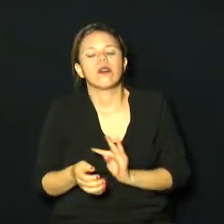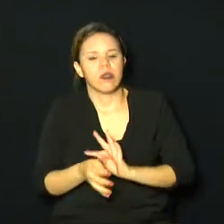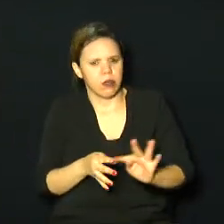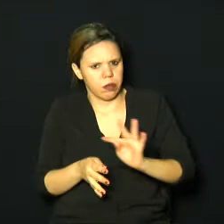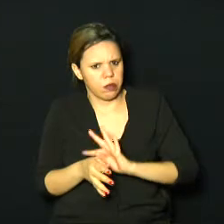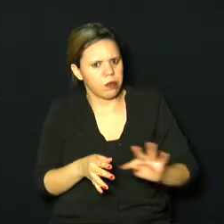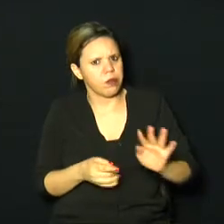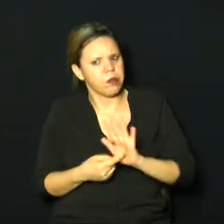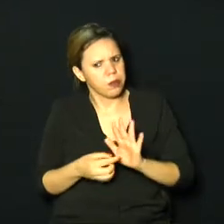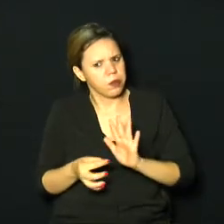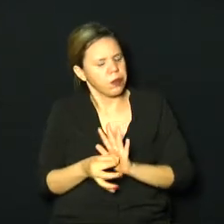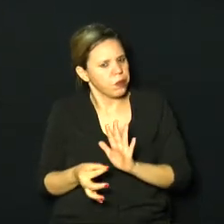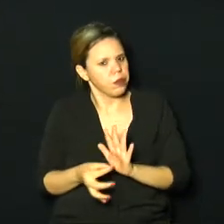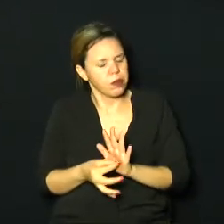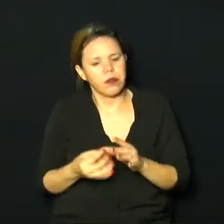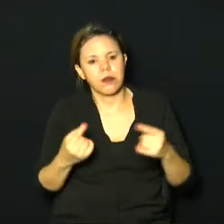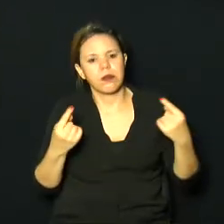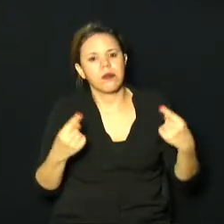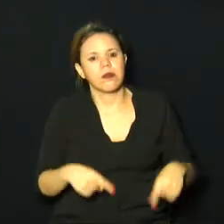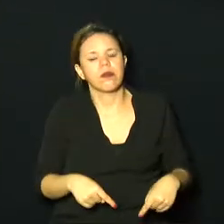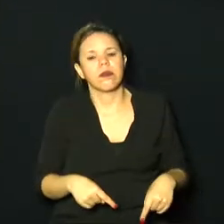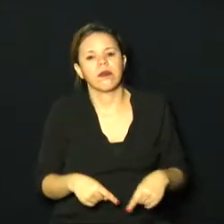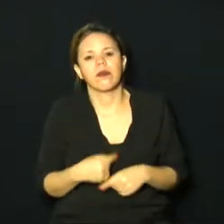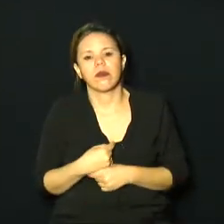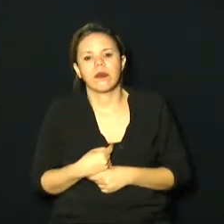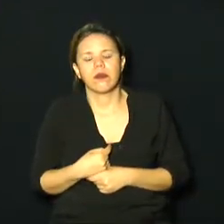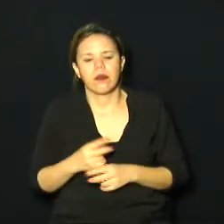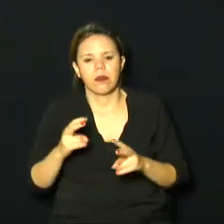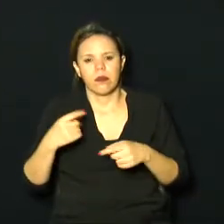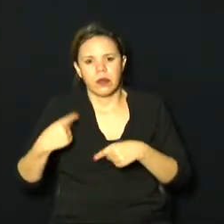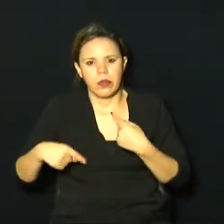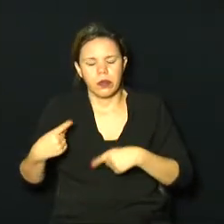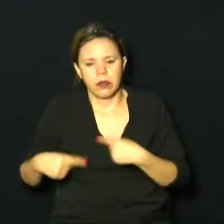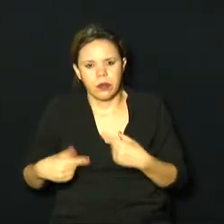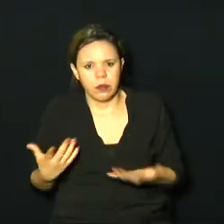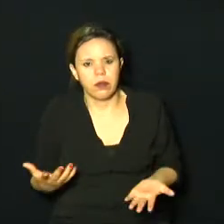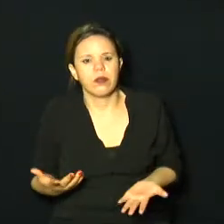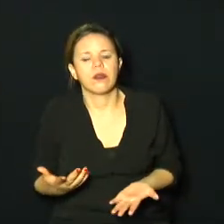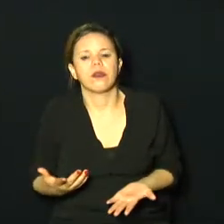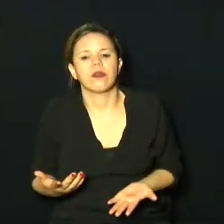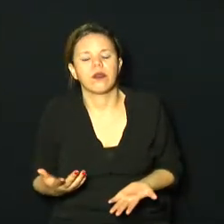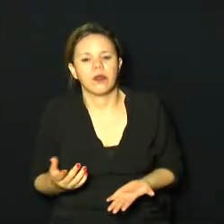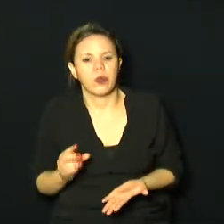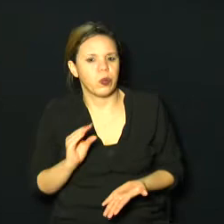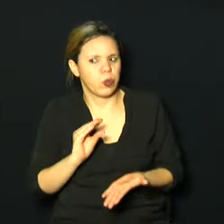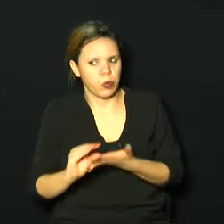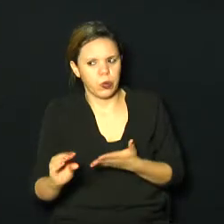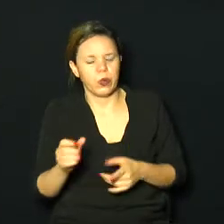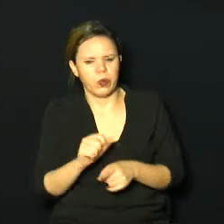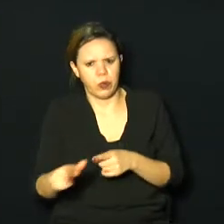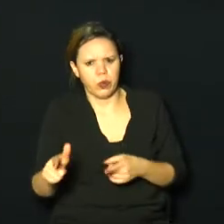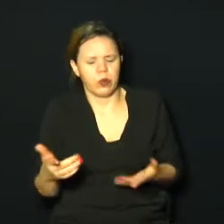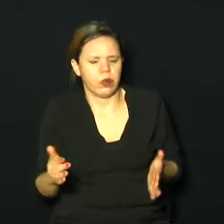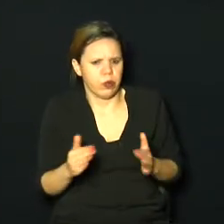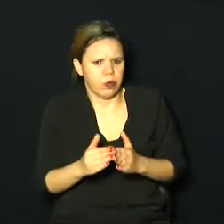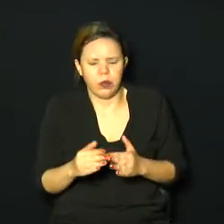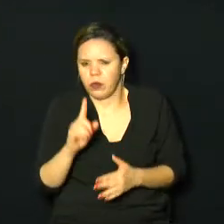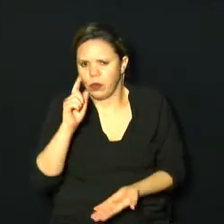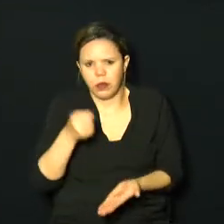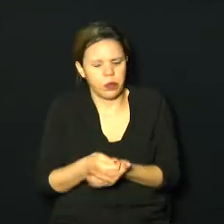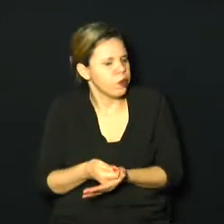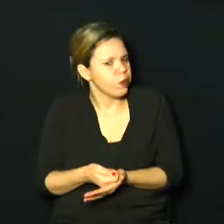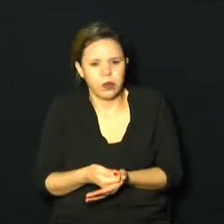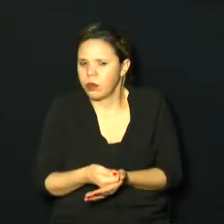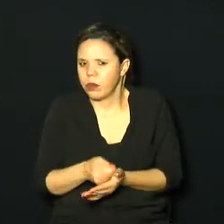se manifestou contra a mera política, o mero, entre aspas, do auxílio moradia, porque ela não garante a